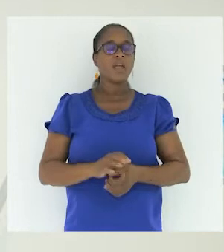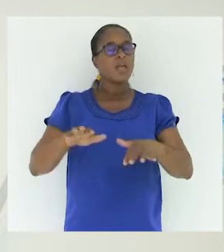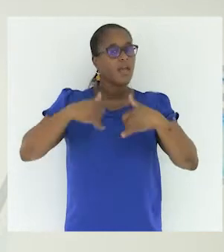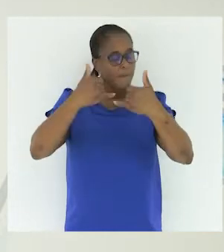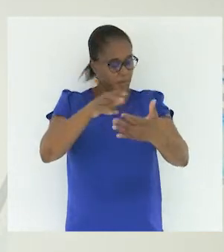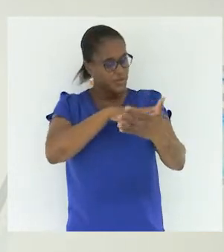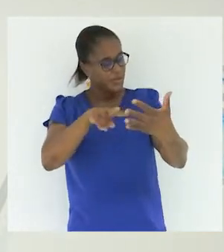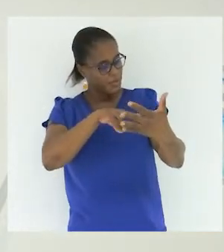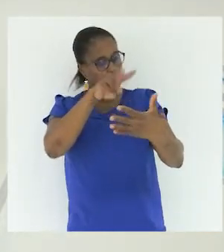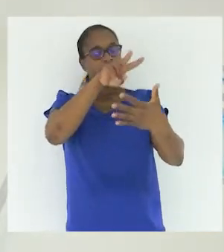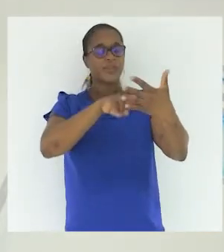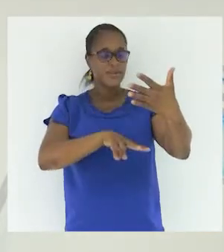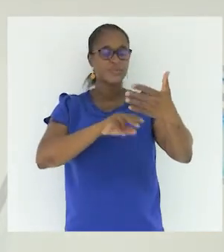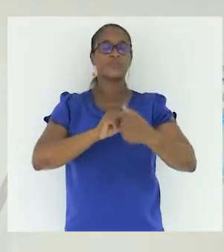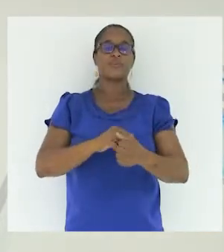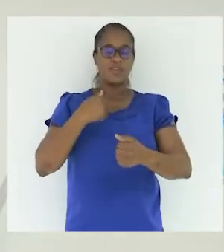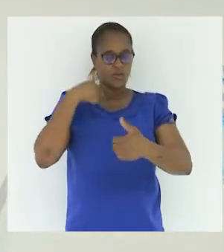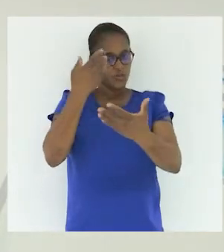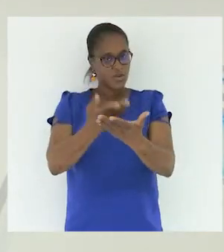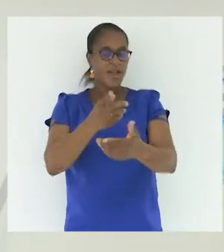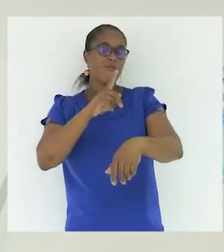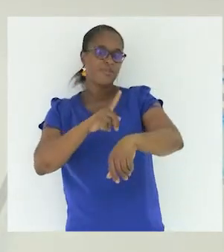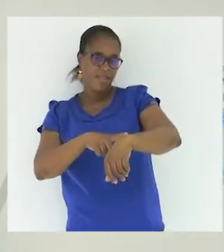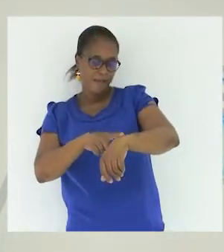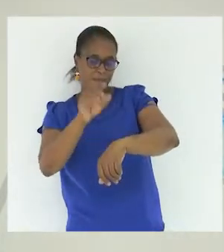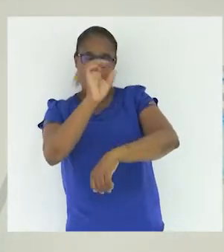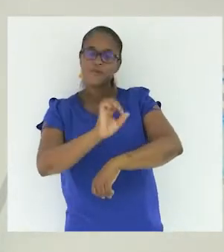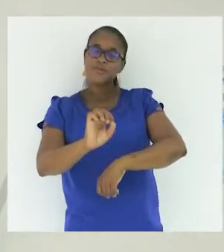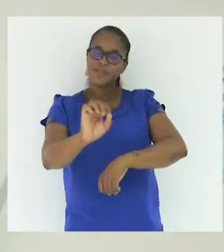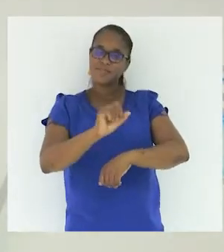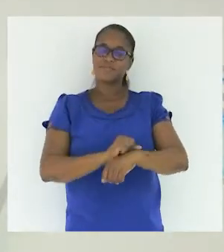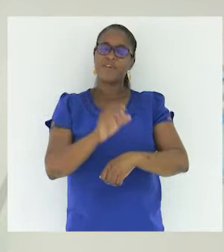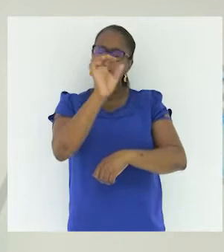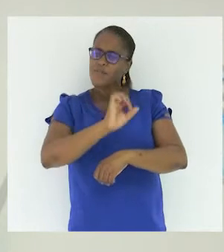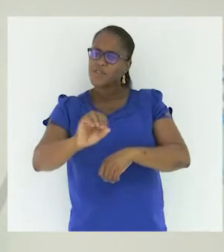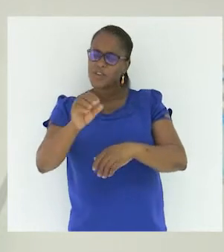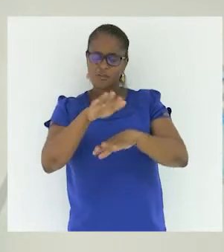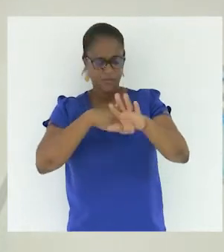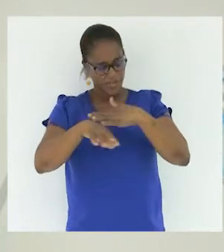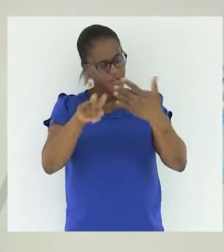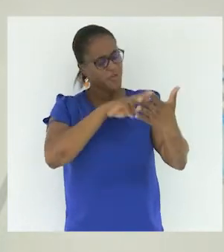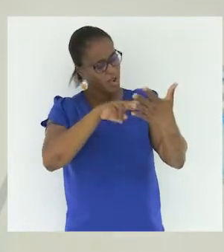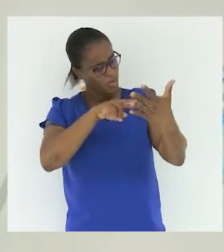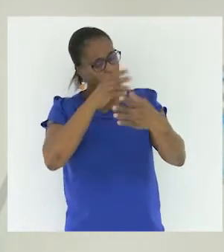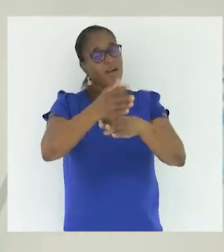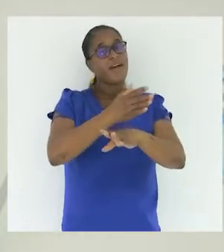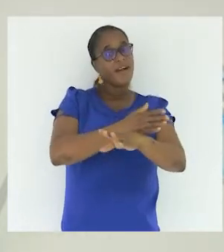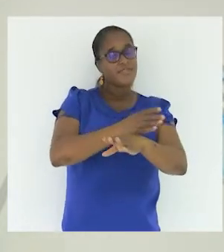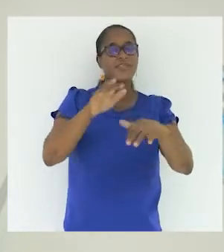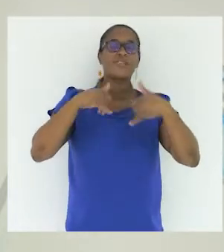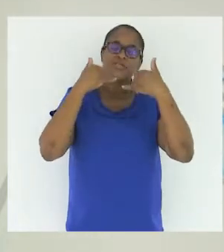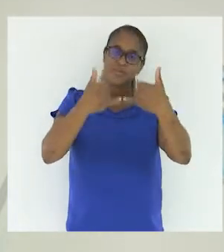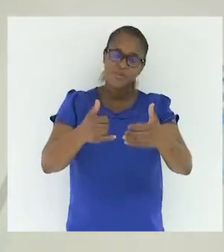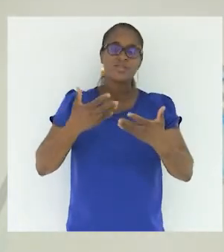Após a leitura do texto, vou dar um tempinho. Vocês vão fazer uma leitura antes e